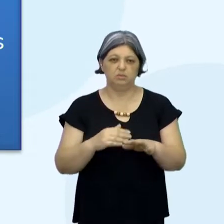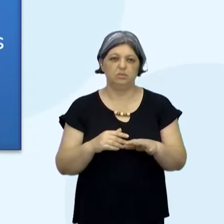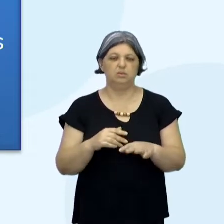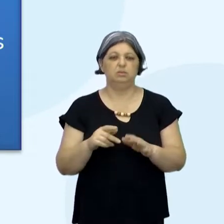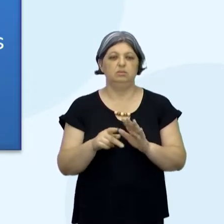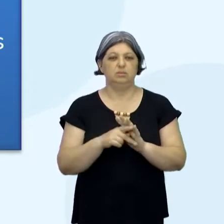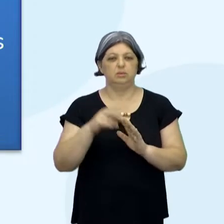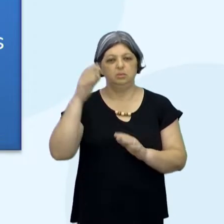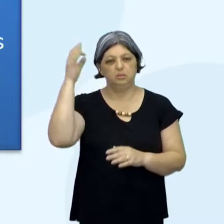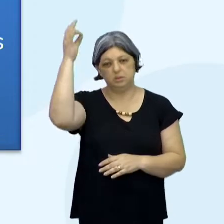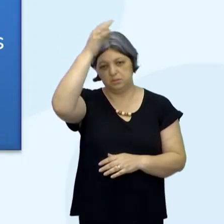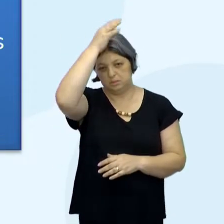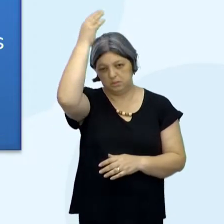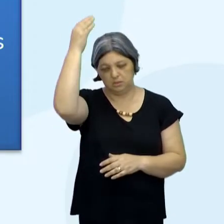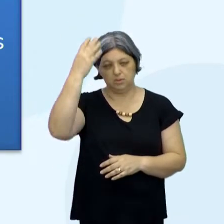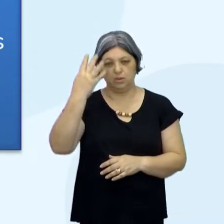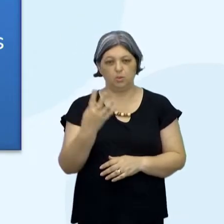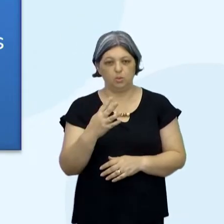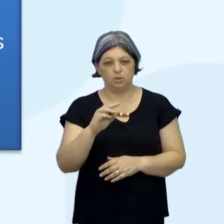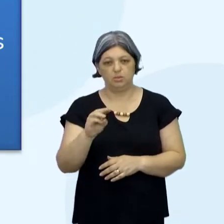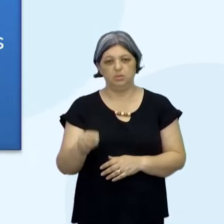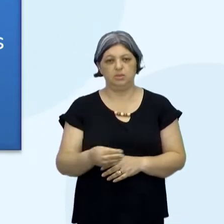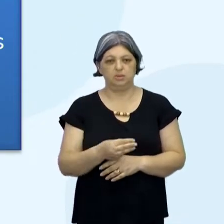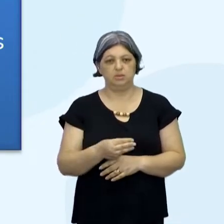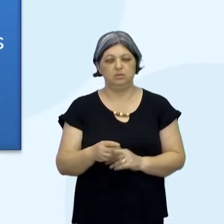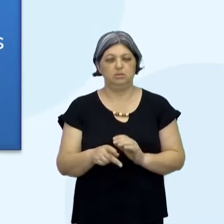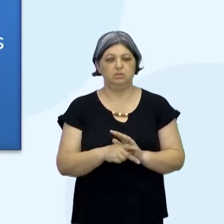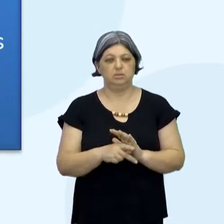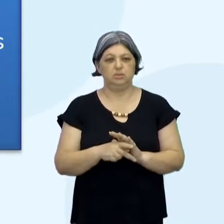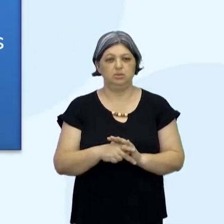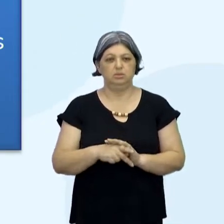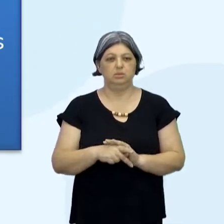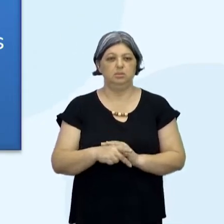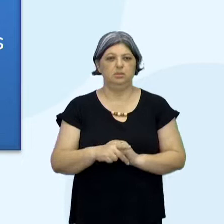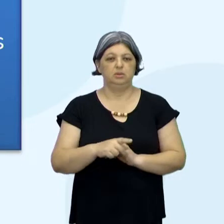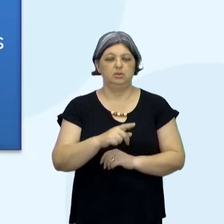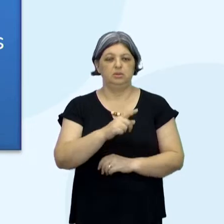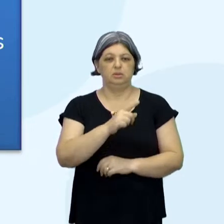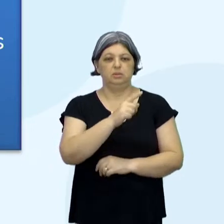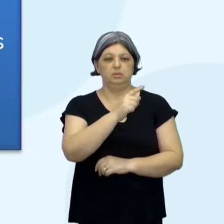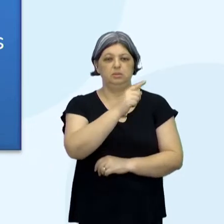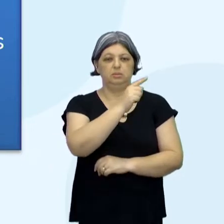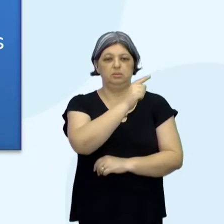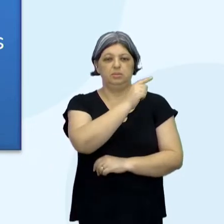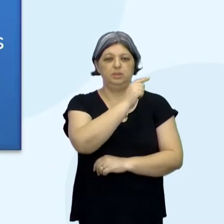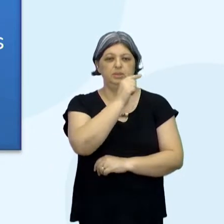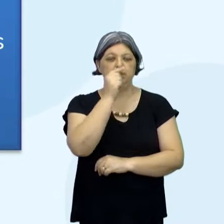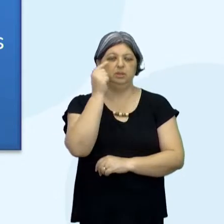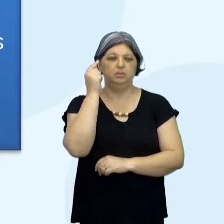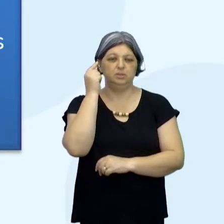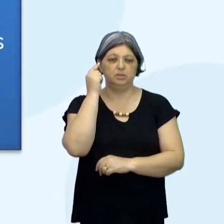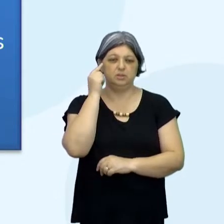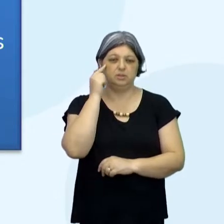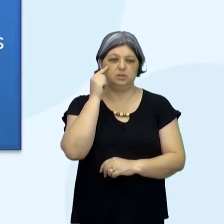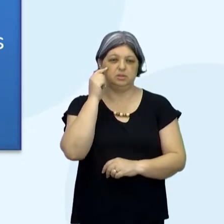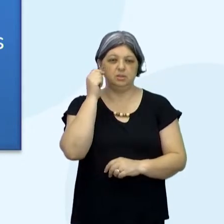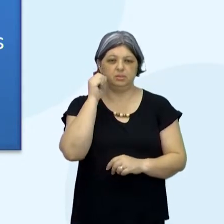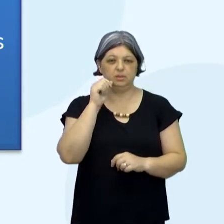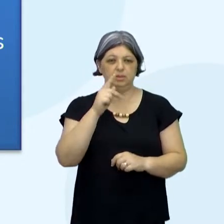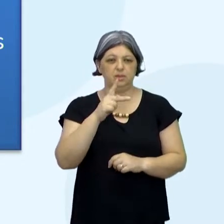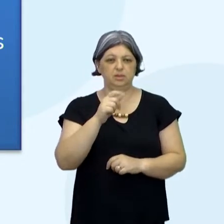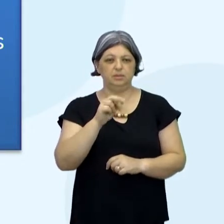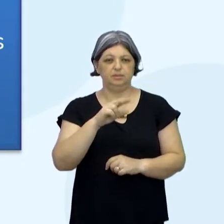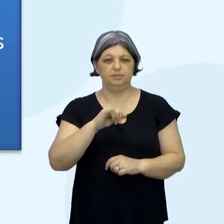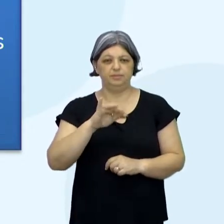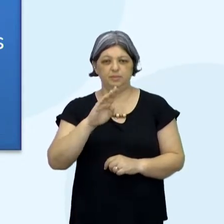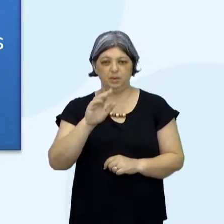também 4 milhões. Paraíba também um pouco mais de 4 milhões. Mato Grosso, 3 milhões e 500 mil, né? Um